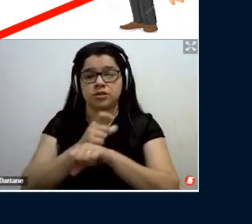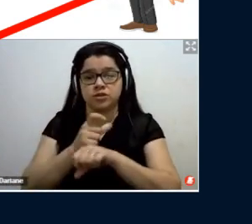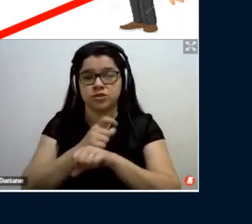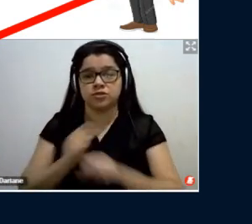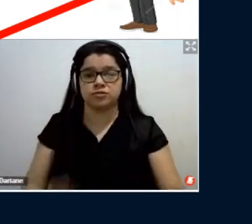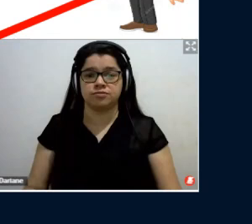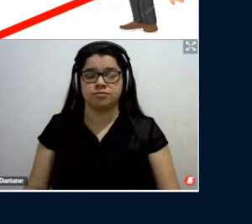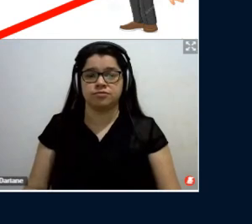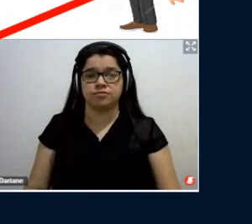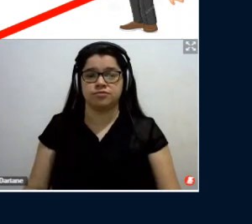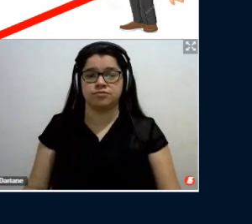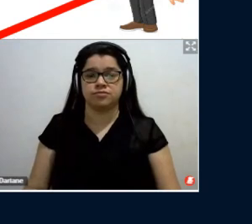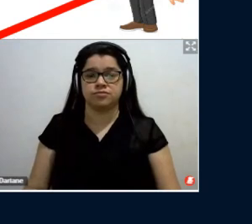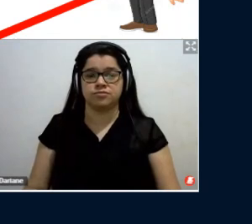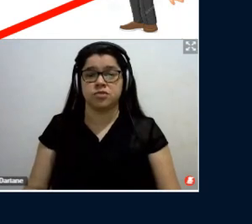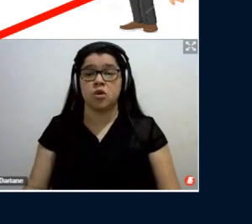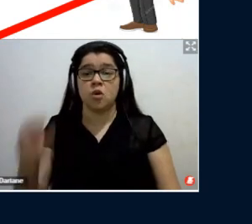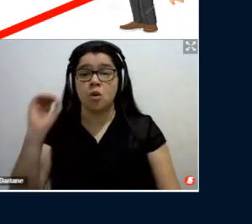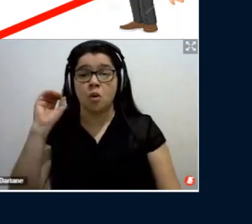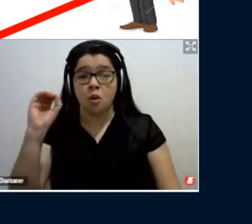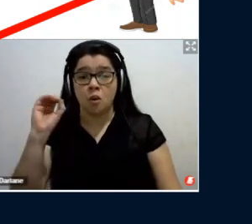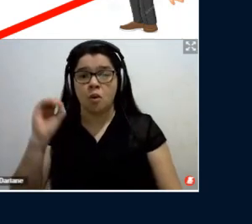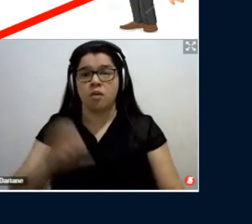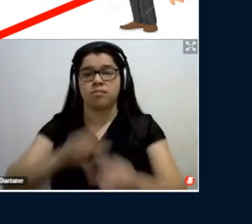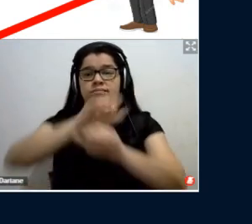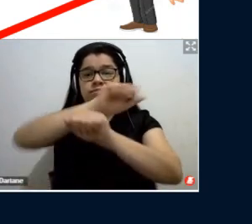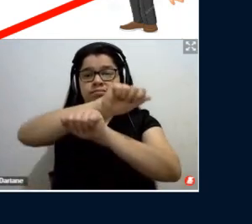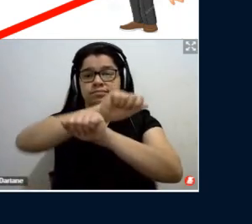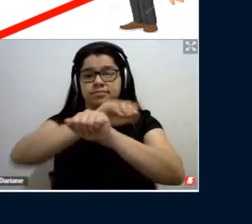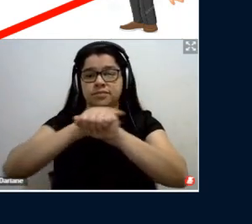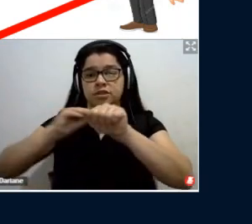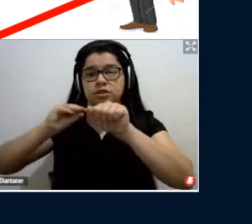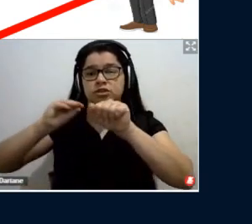Tá? Então, analisei o sujeito.